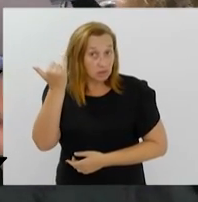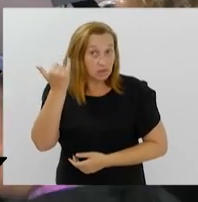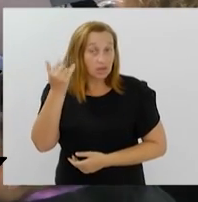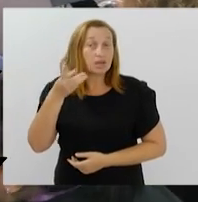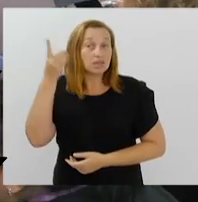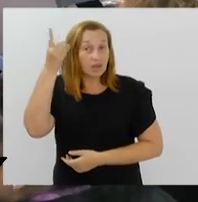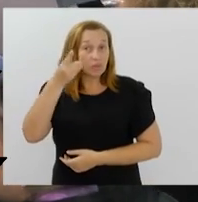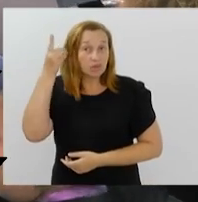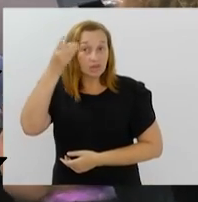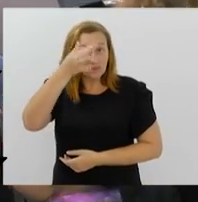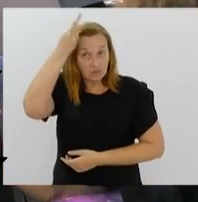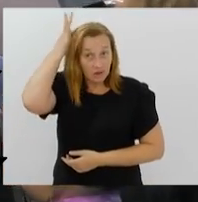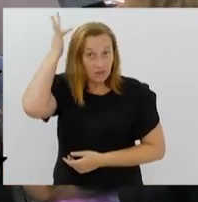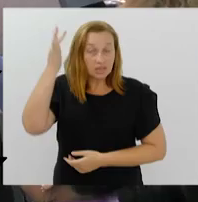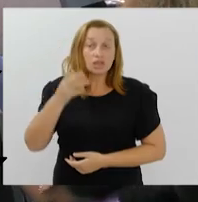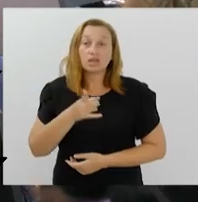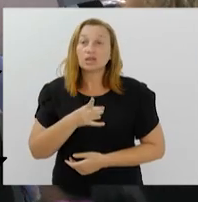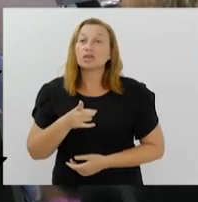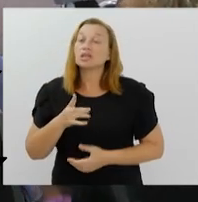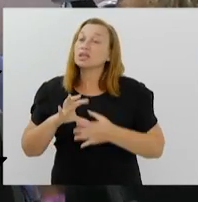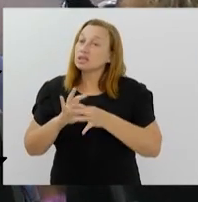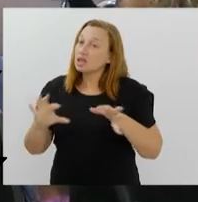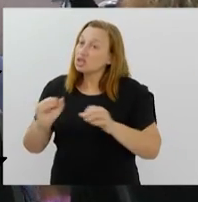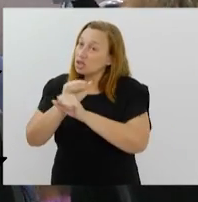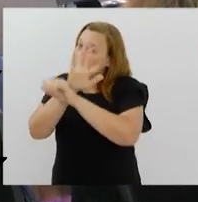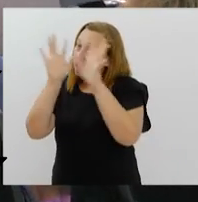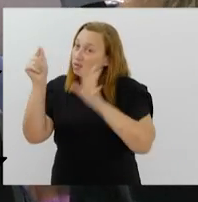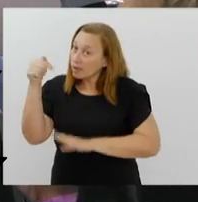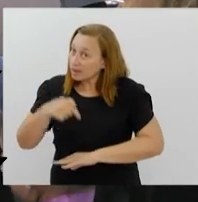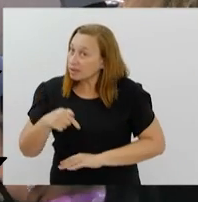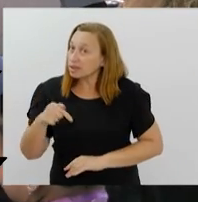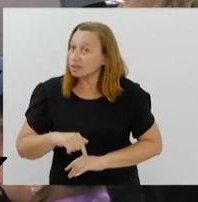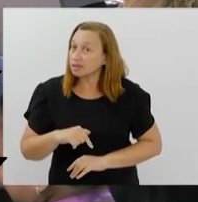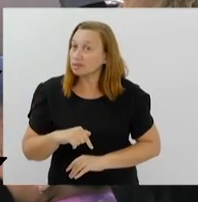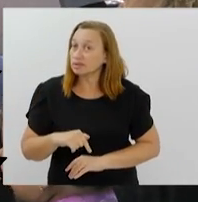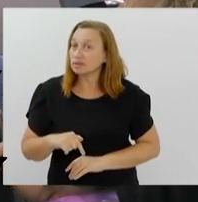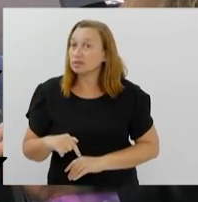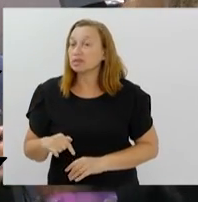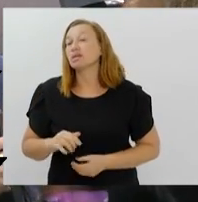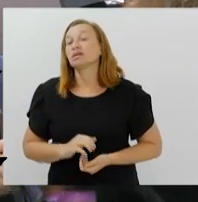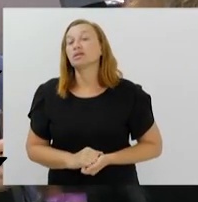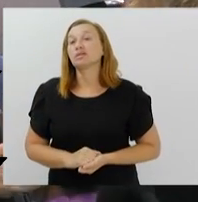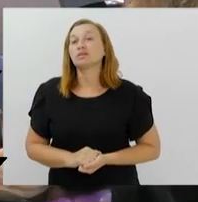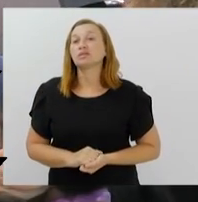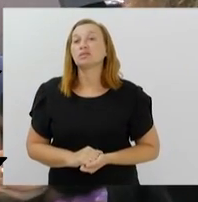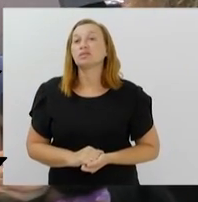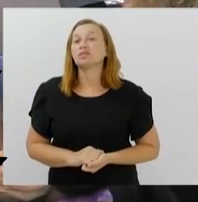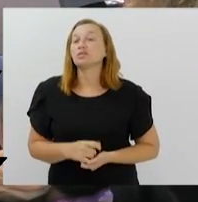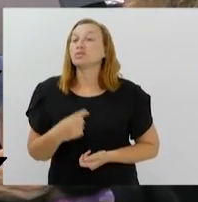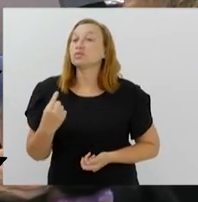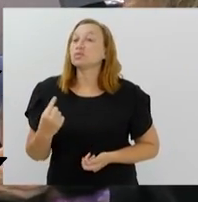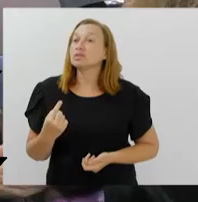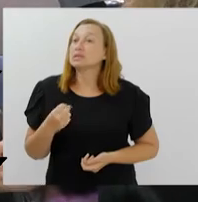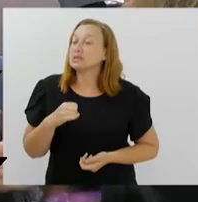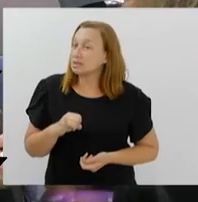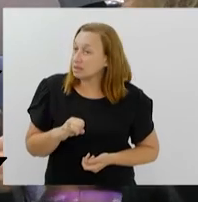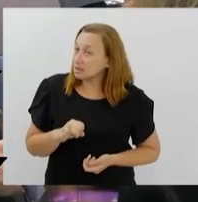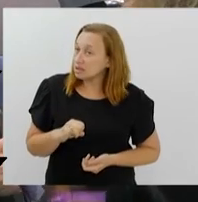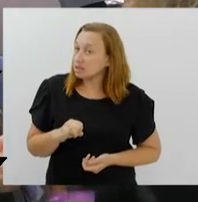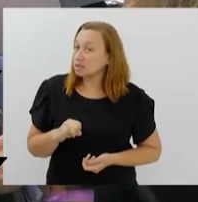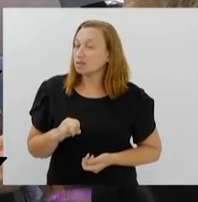Deputado Fred que a gente deixe isso aqui bem claro não é caso nós venhamos ser